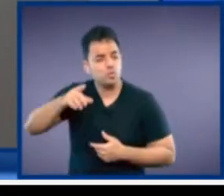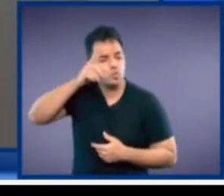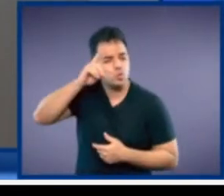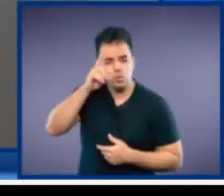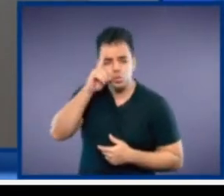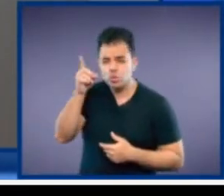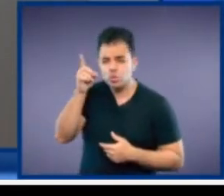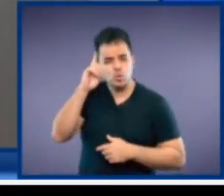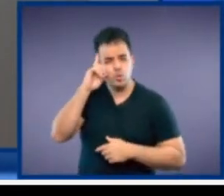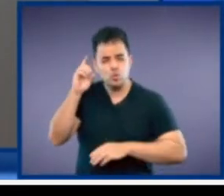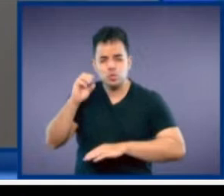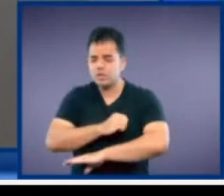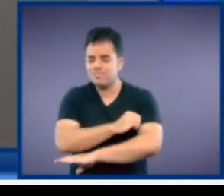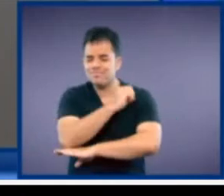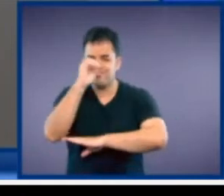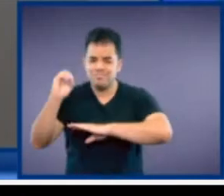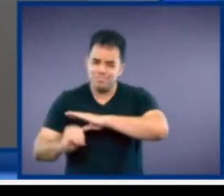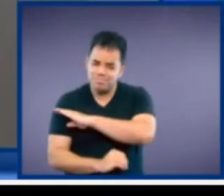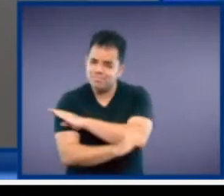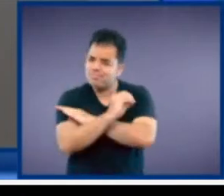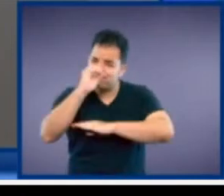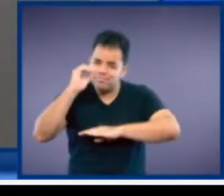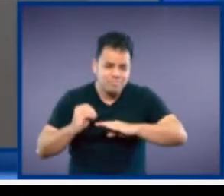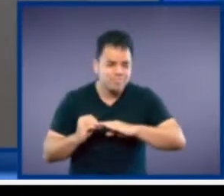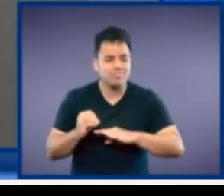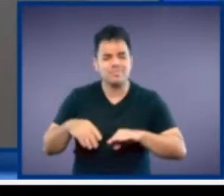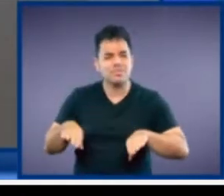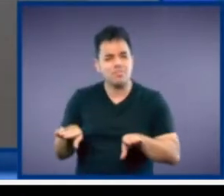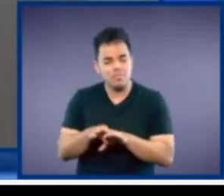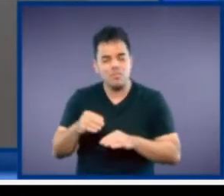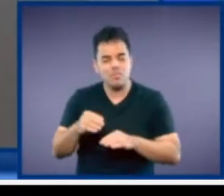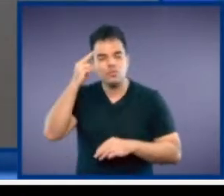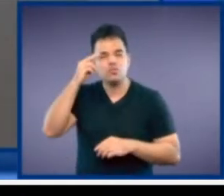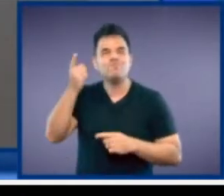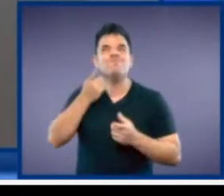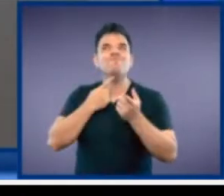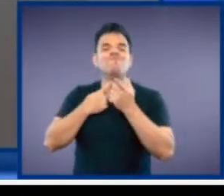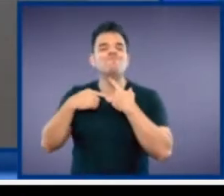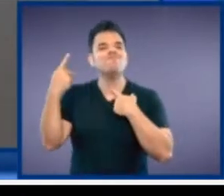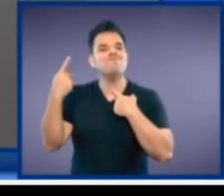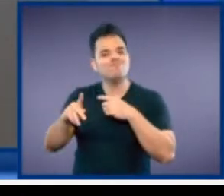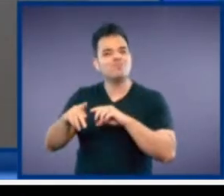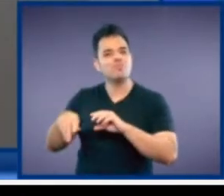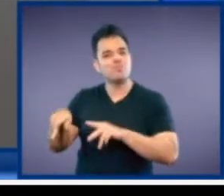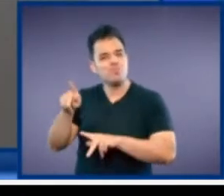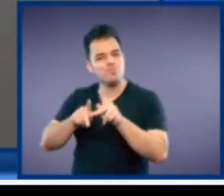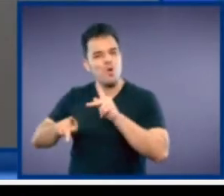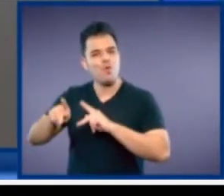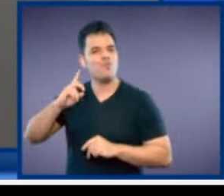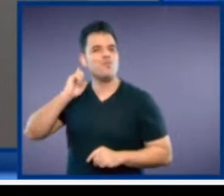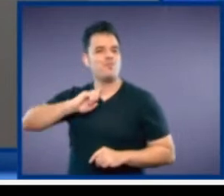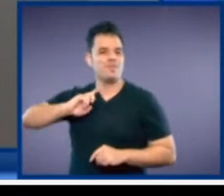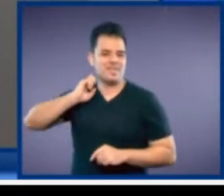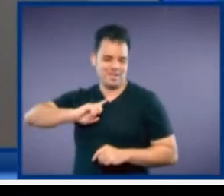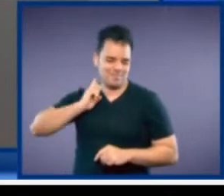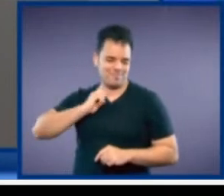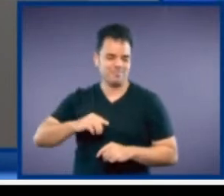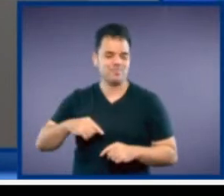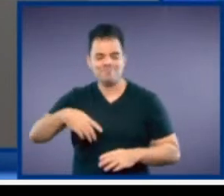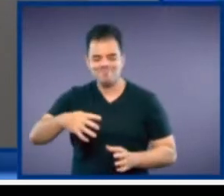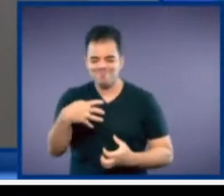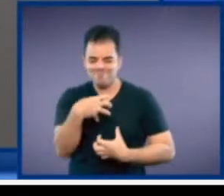viabilizar esse sonho dos mineiros. Né? Então, a gente fica aqui muito